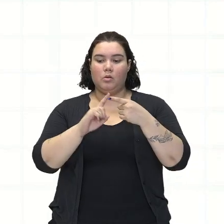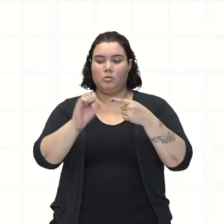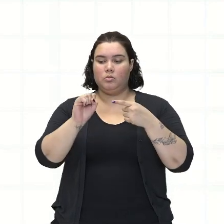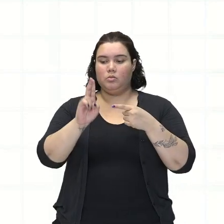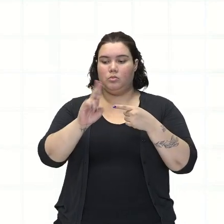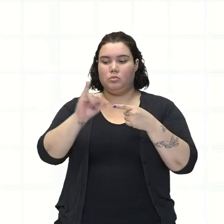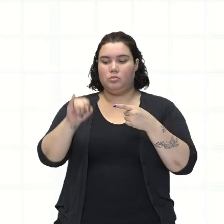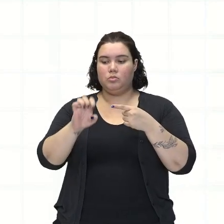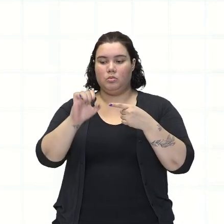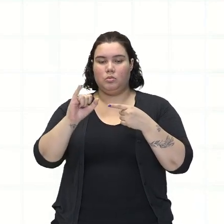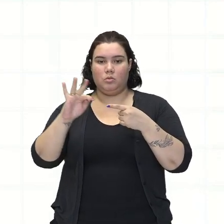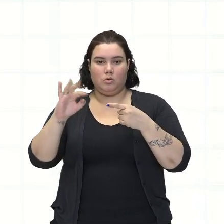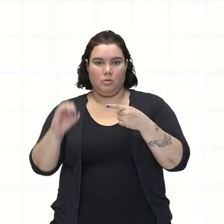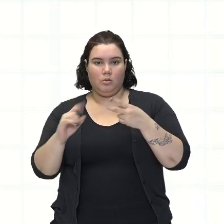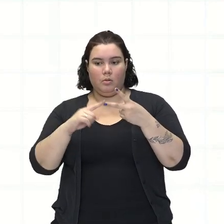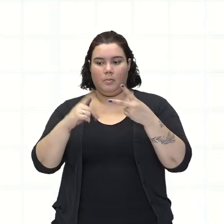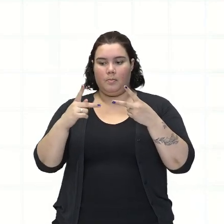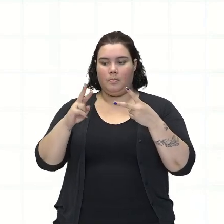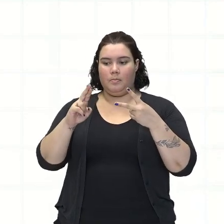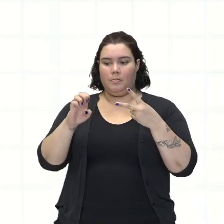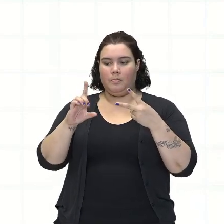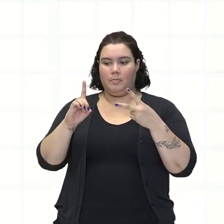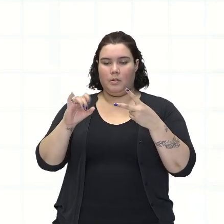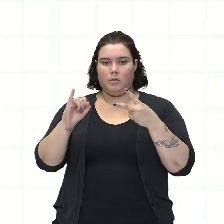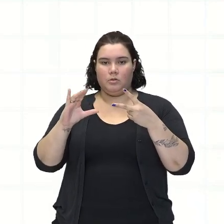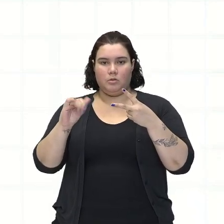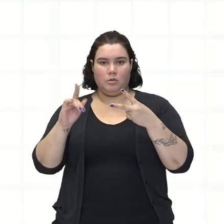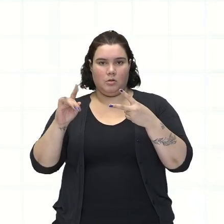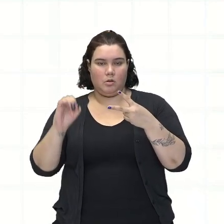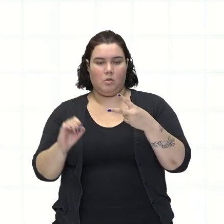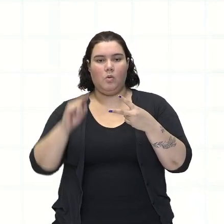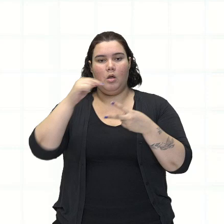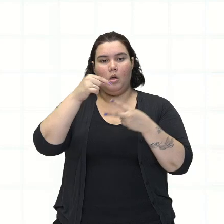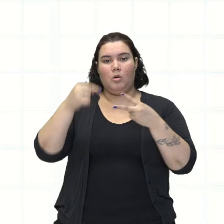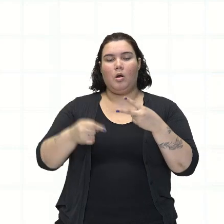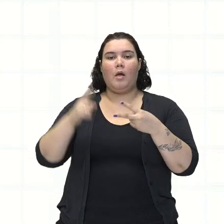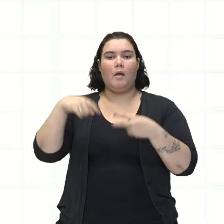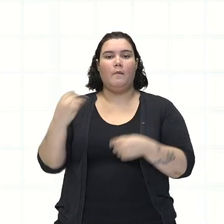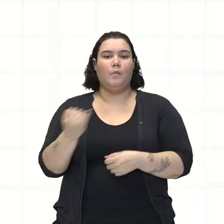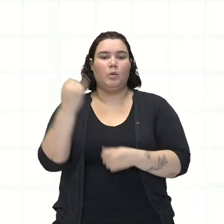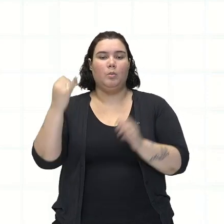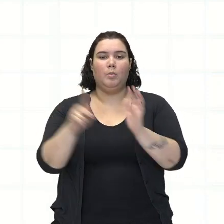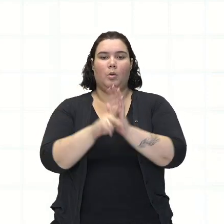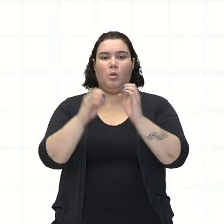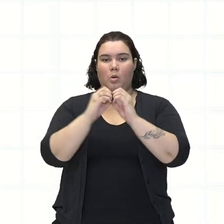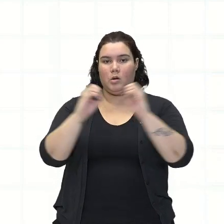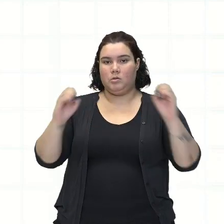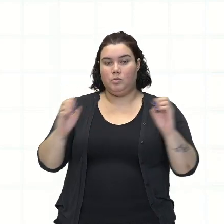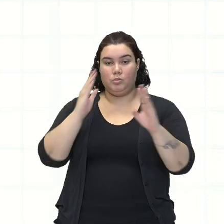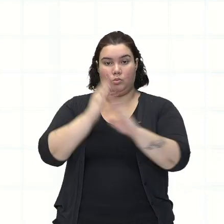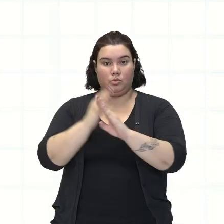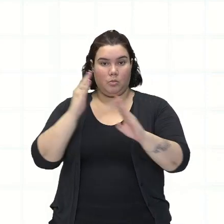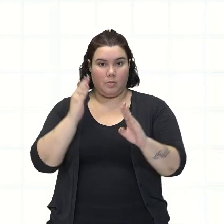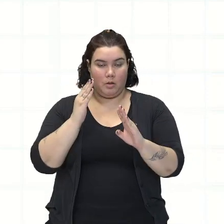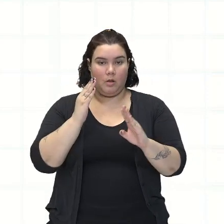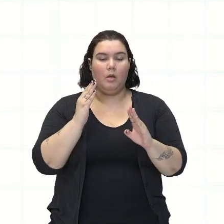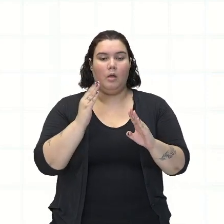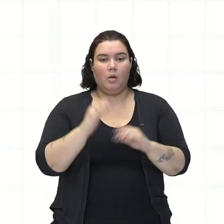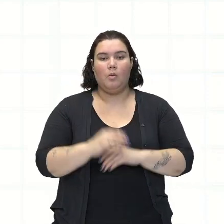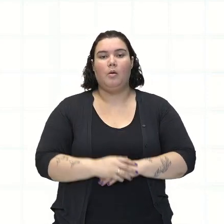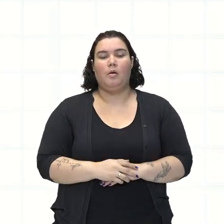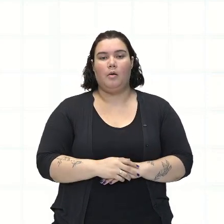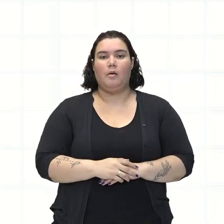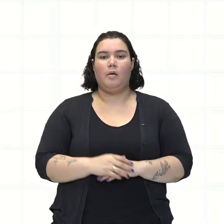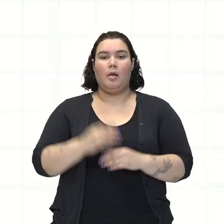o predicado. A gente vai chamar de termos essenciais da oração. Identifiquei os termos essenciais da oração sujeito